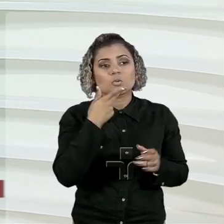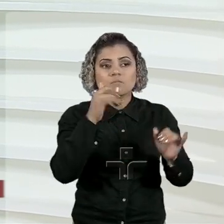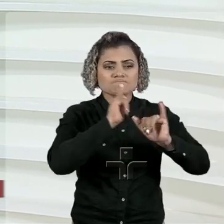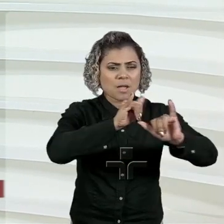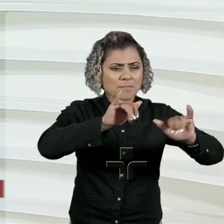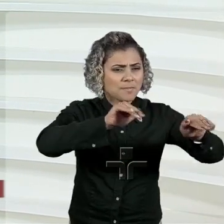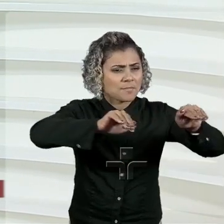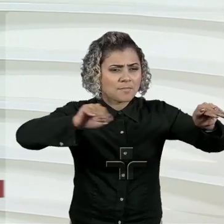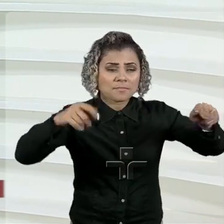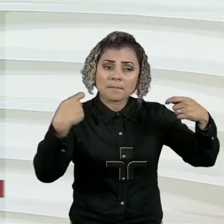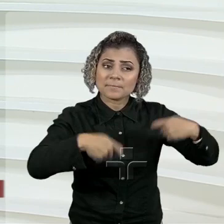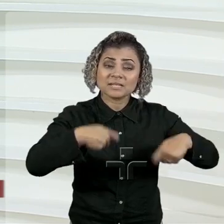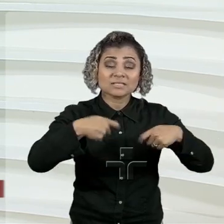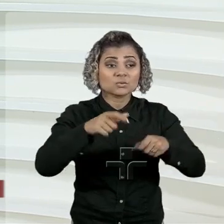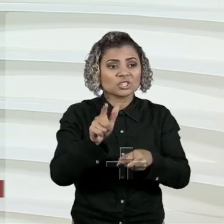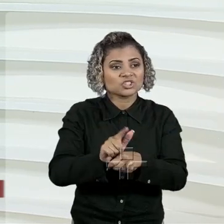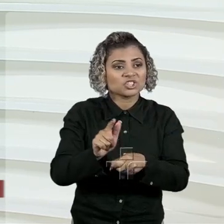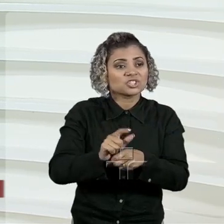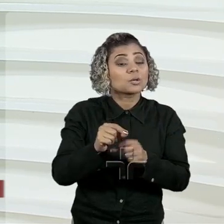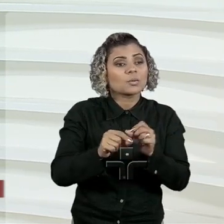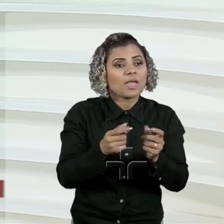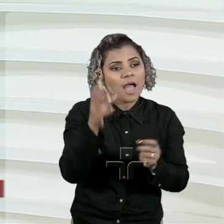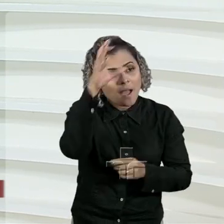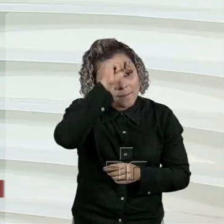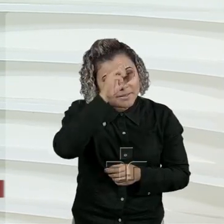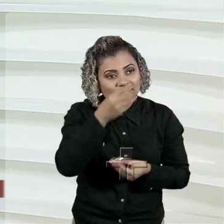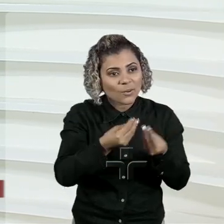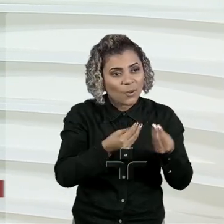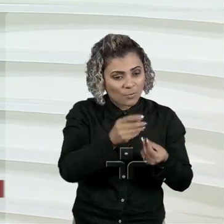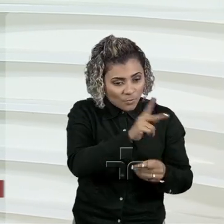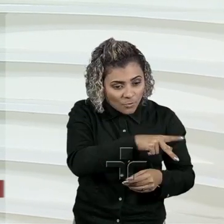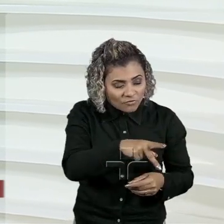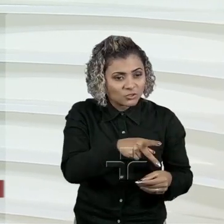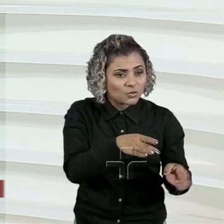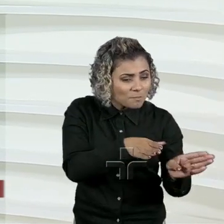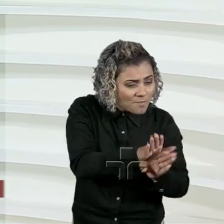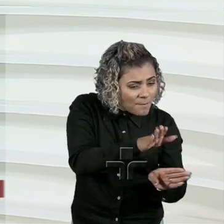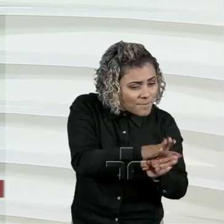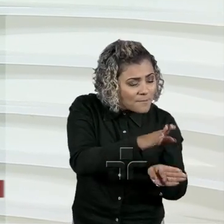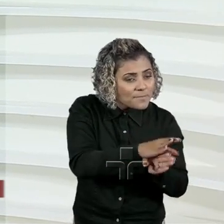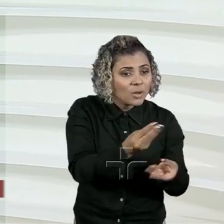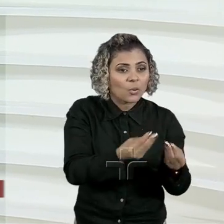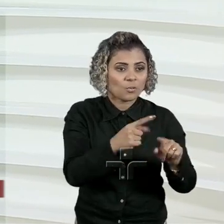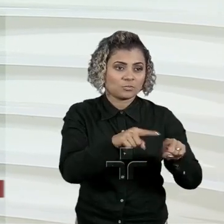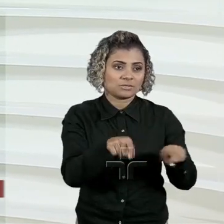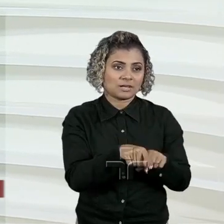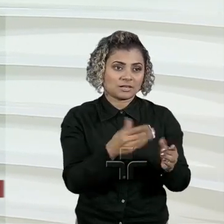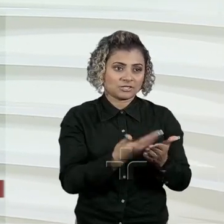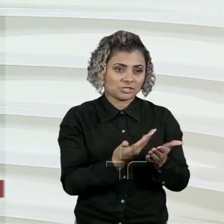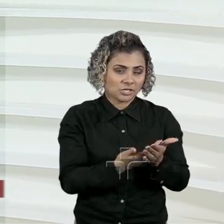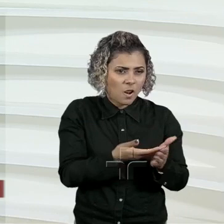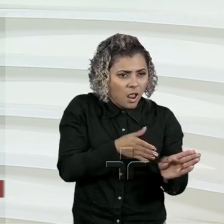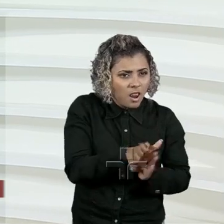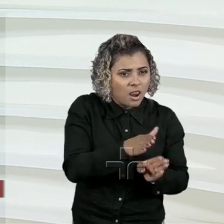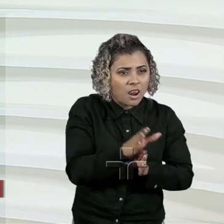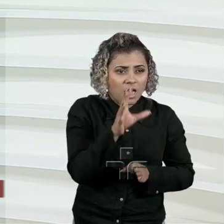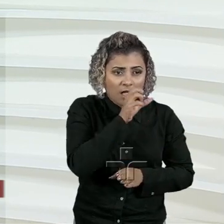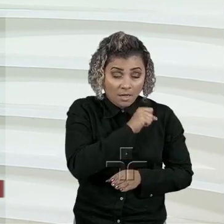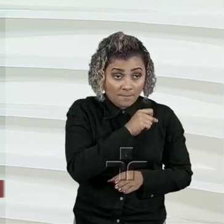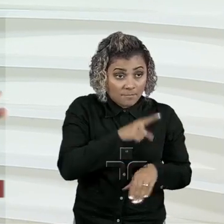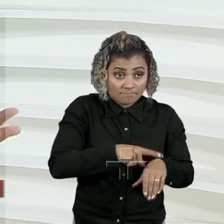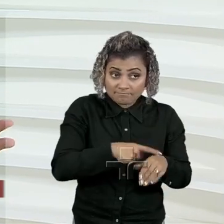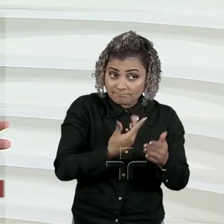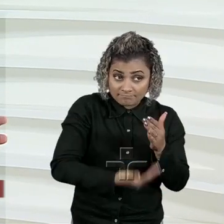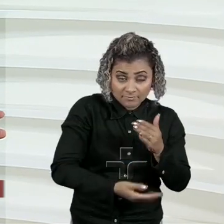de gestão da aprendizagem, apoiar o professor, apoiar a escola na gestão da sala de aula. Os estudos mostram que hoje um tempo